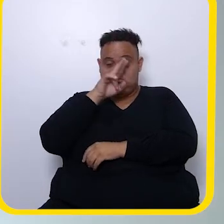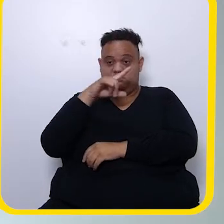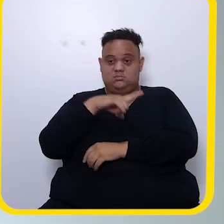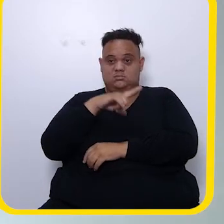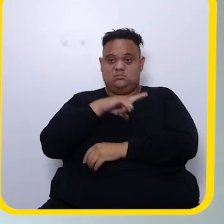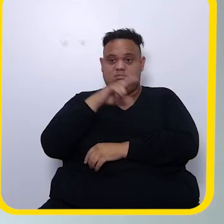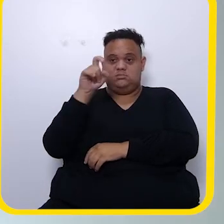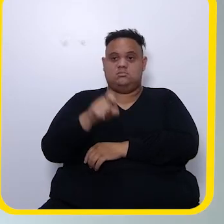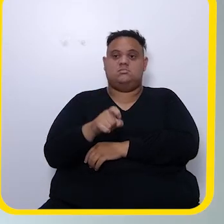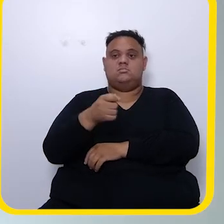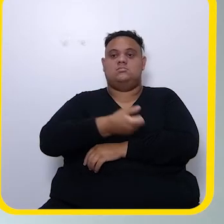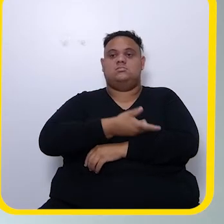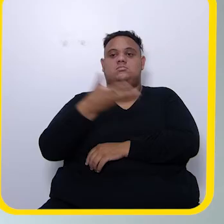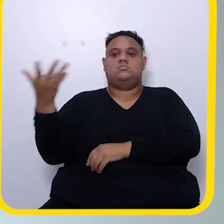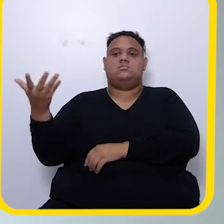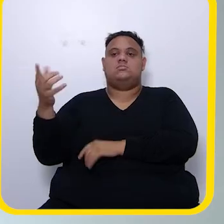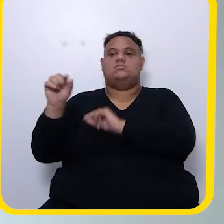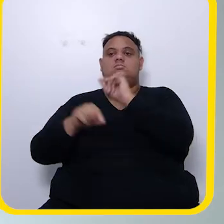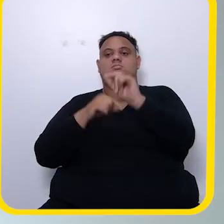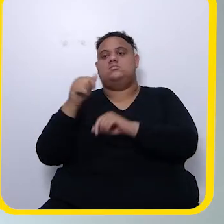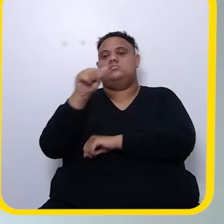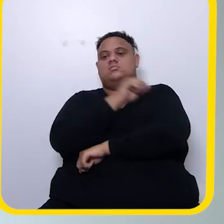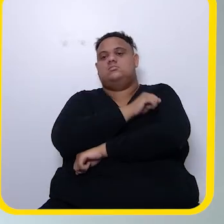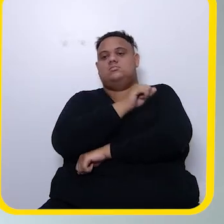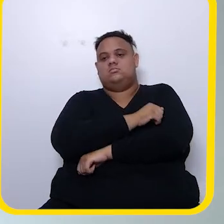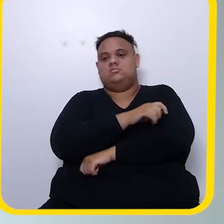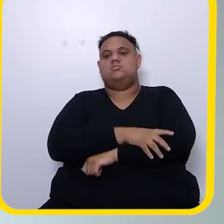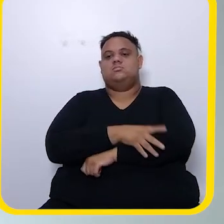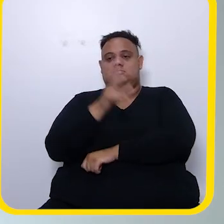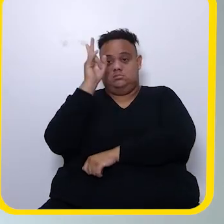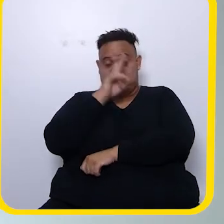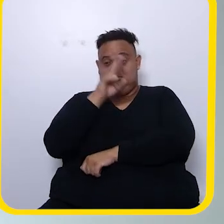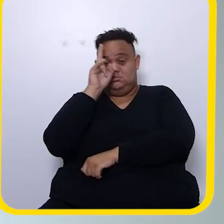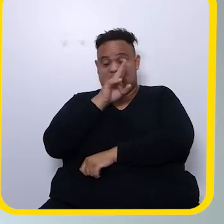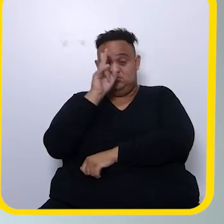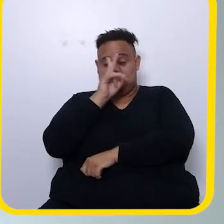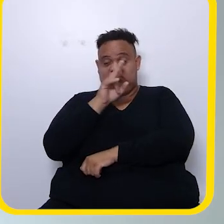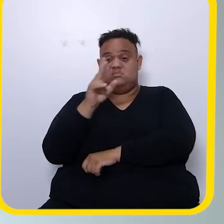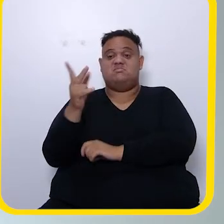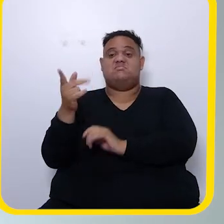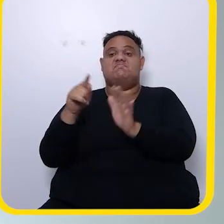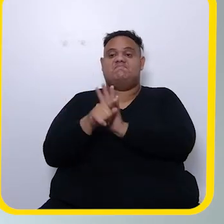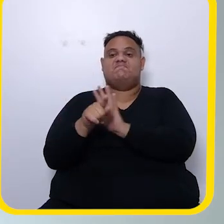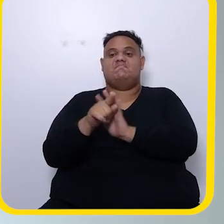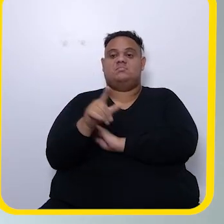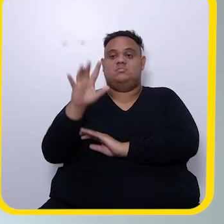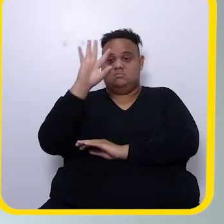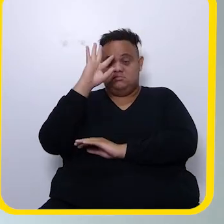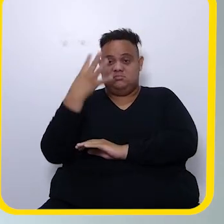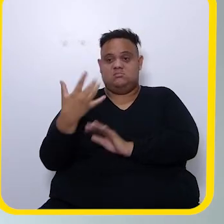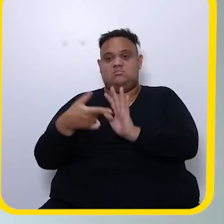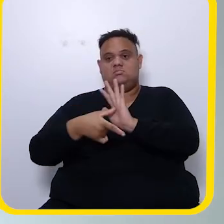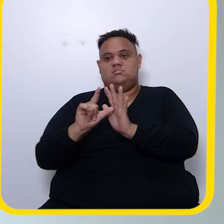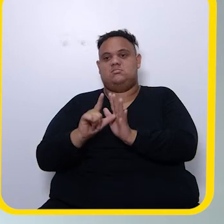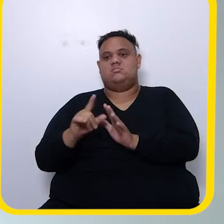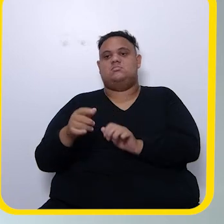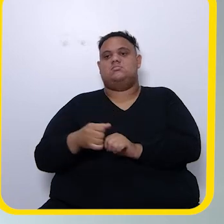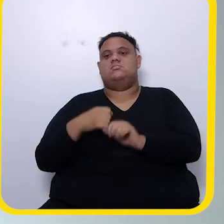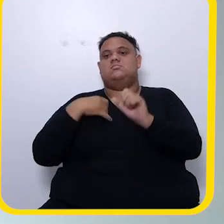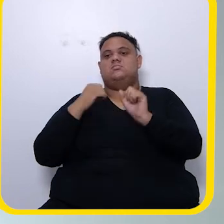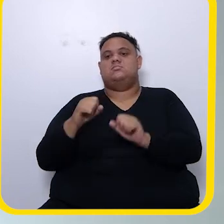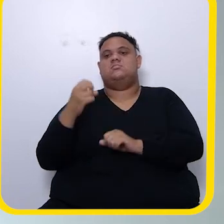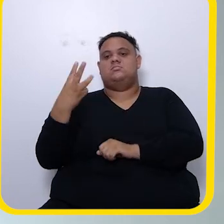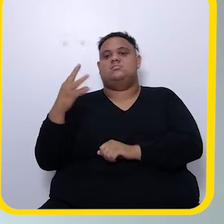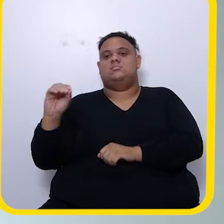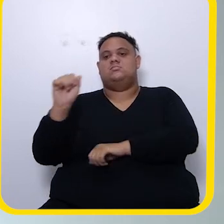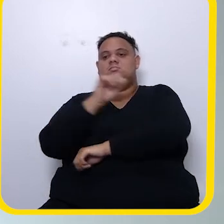que x é a quantidade de alunos. Lembra? Mesma questão que a gente resolveu anteriormente. Então, pode ser 30